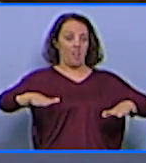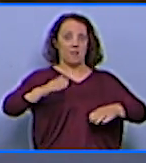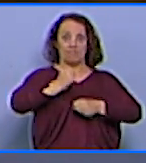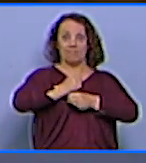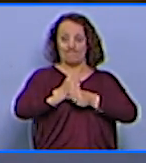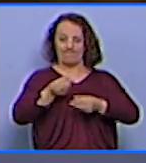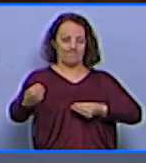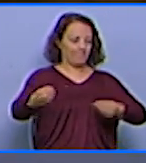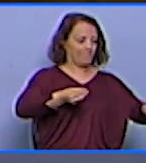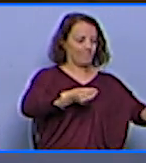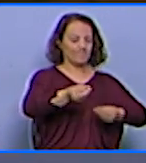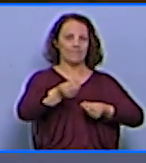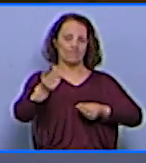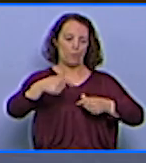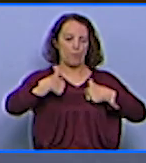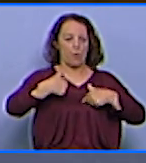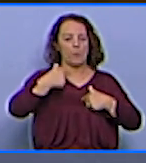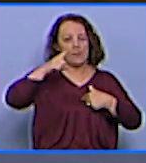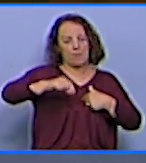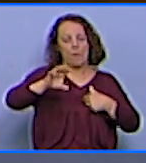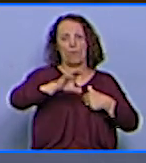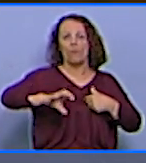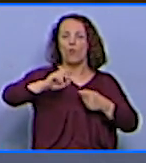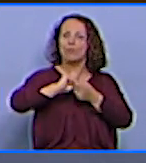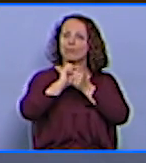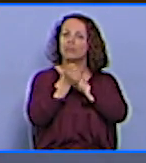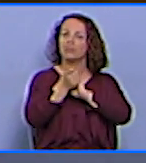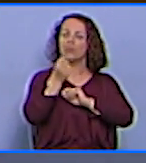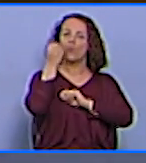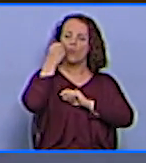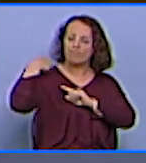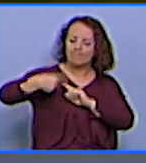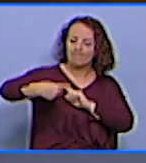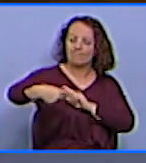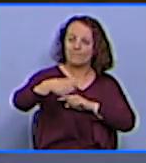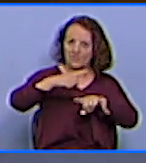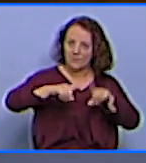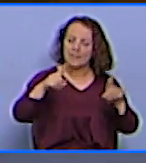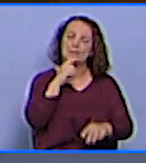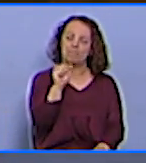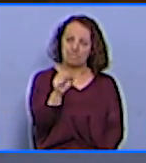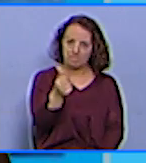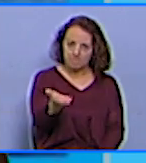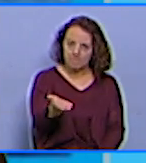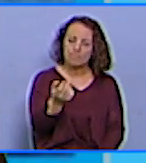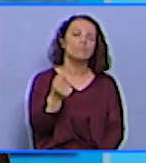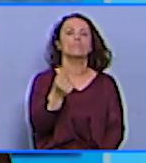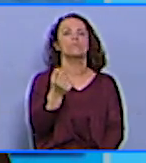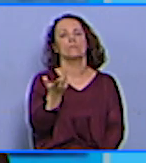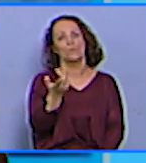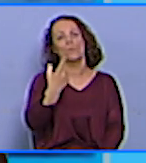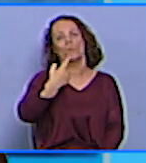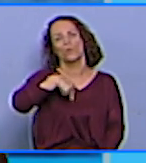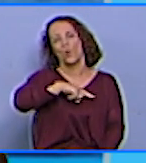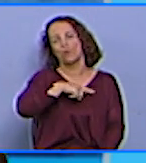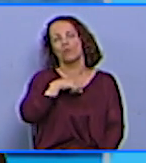aí alterações de rotinas, de procedimentos que devam fazer. Certamente, nós não fizemos